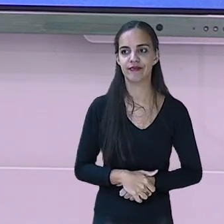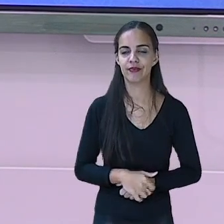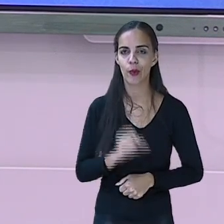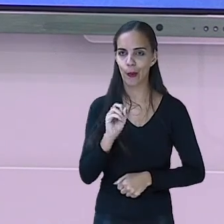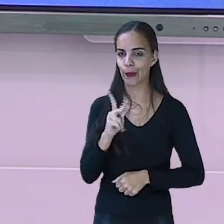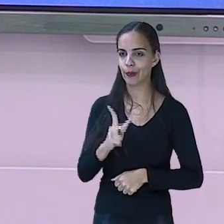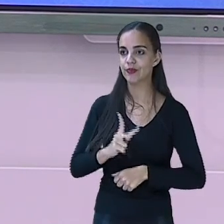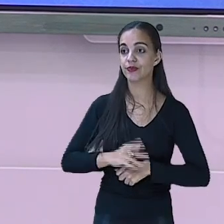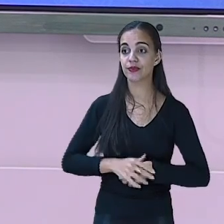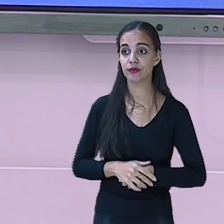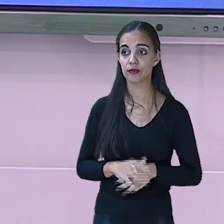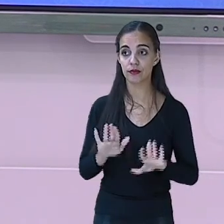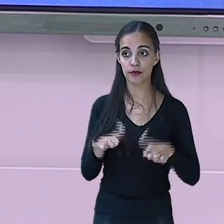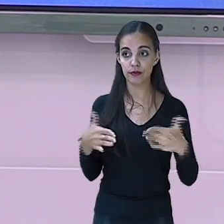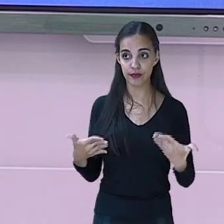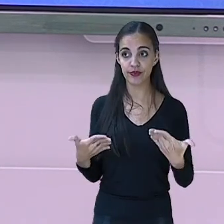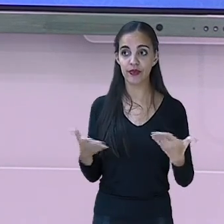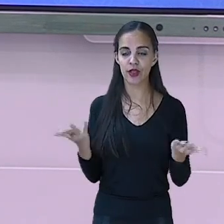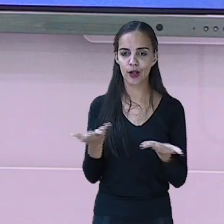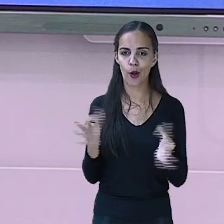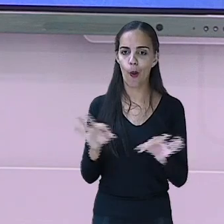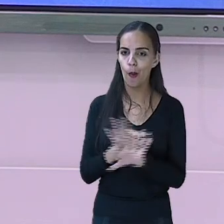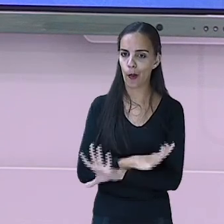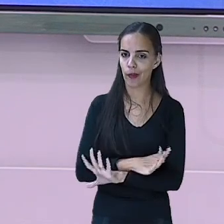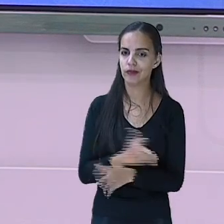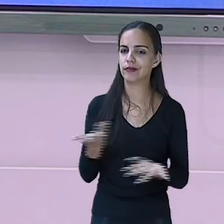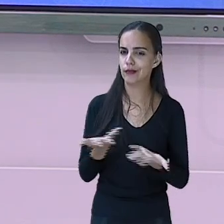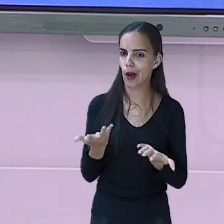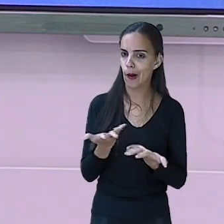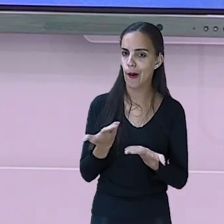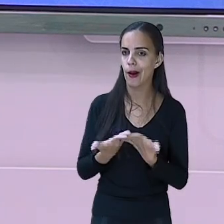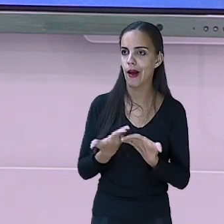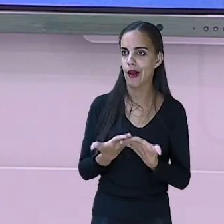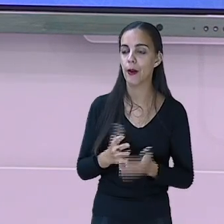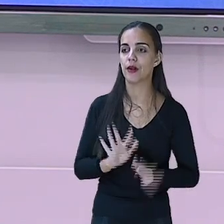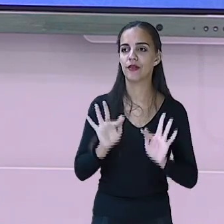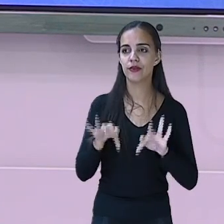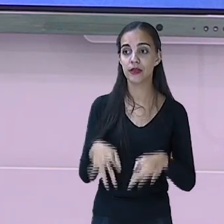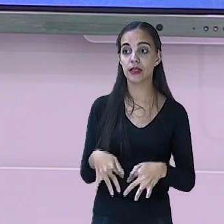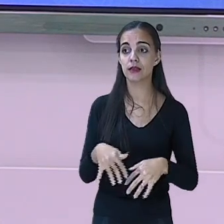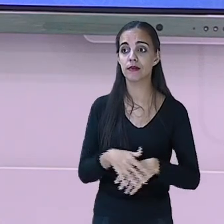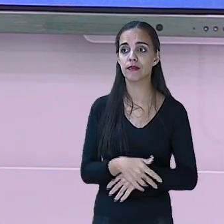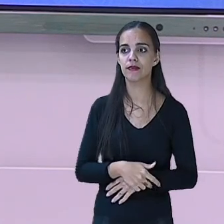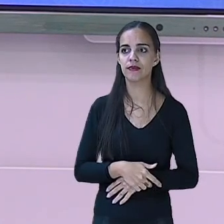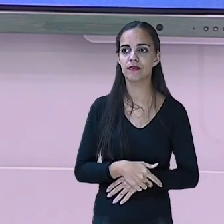Tá certo? Então, por hoje, nós ficaremos por aqui.